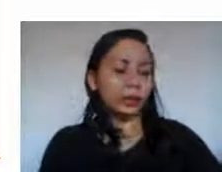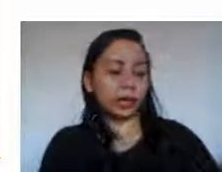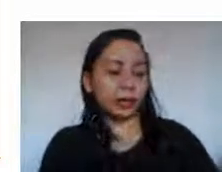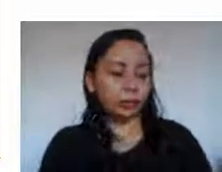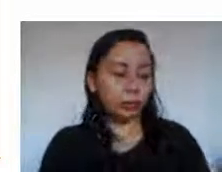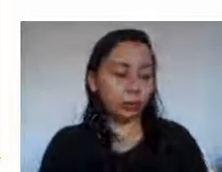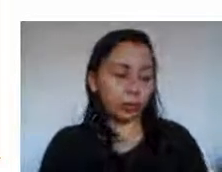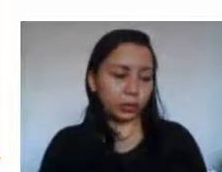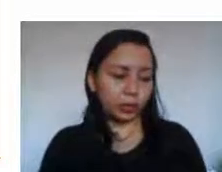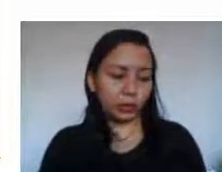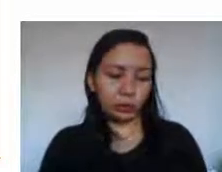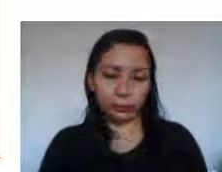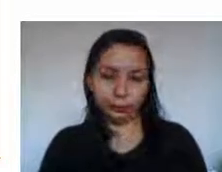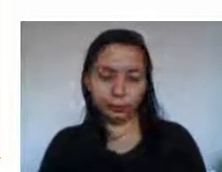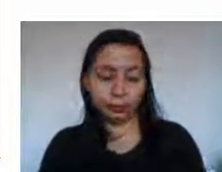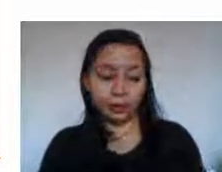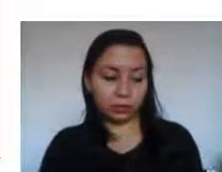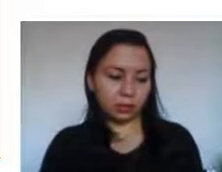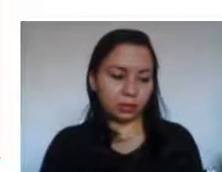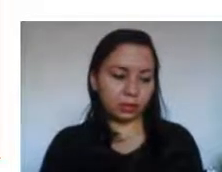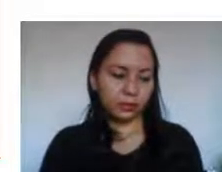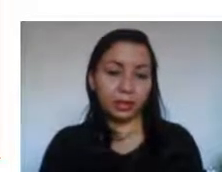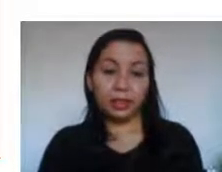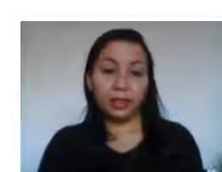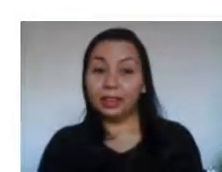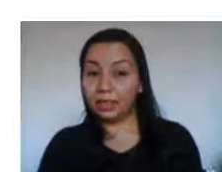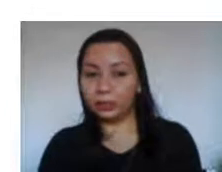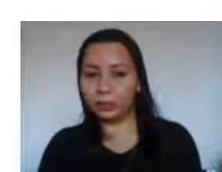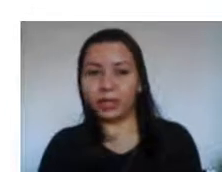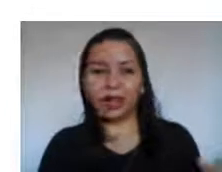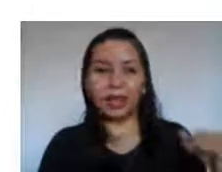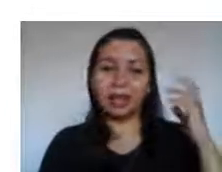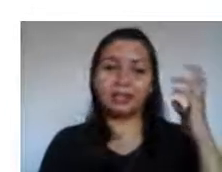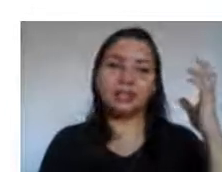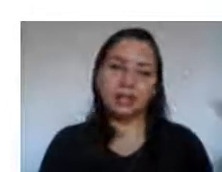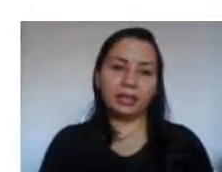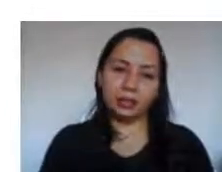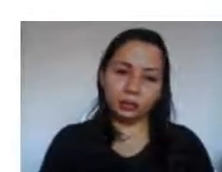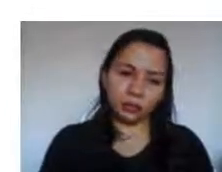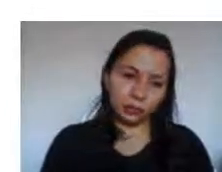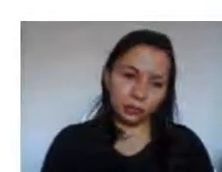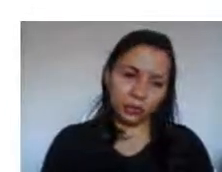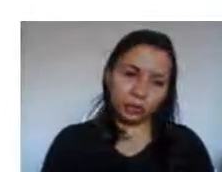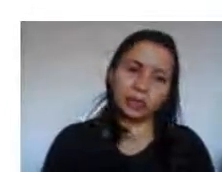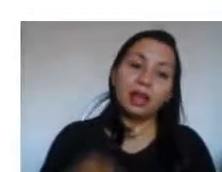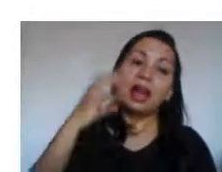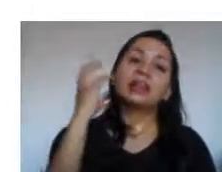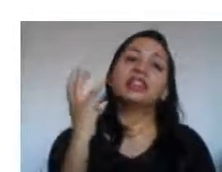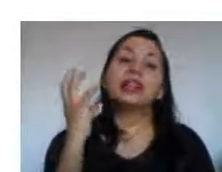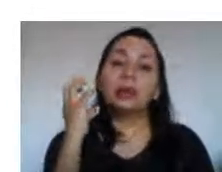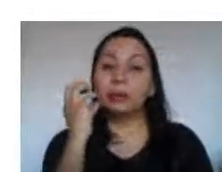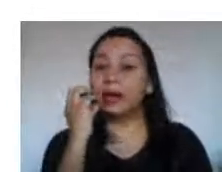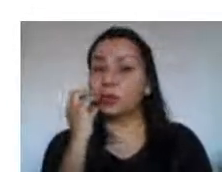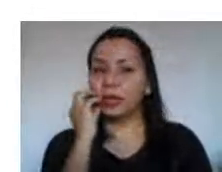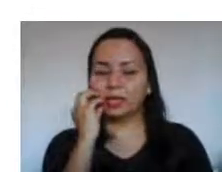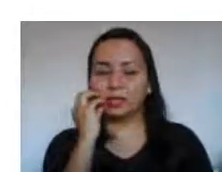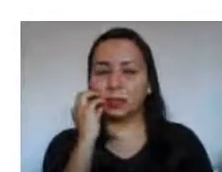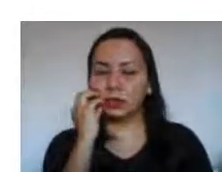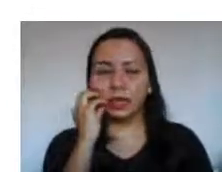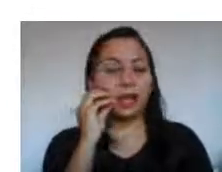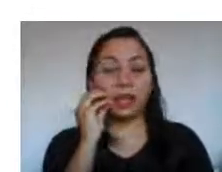eu trago um outro questionamento para vocês. Lindo, que a resiliência dos ecossistemas. Aqui já não é mais